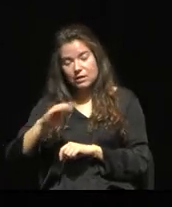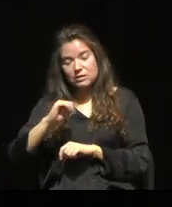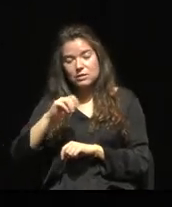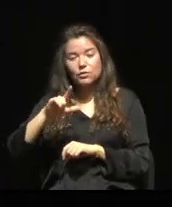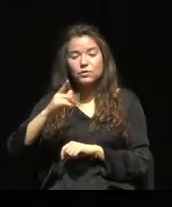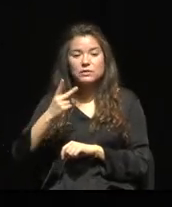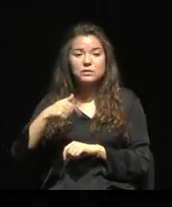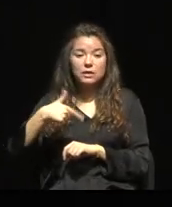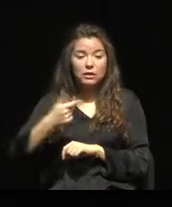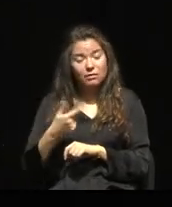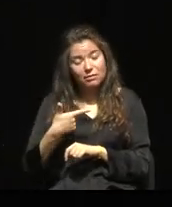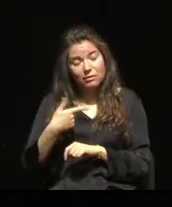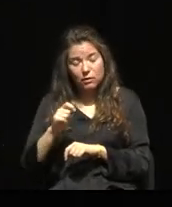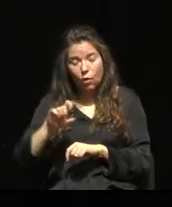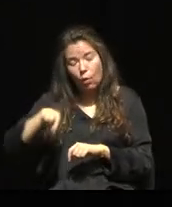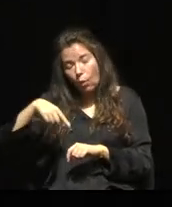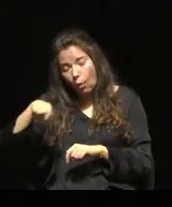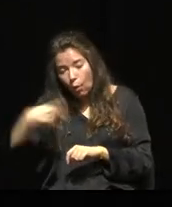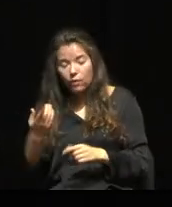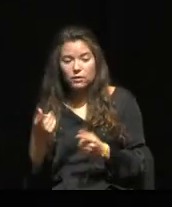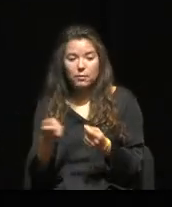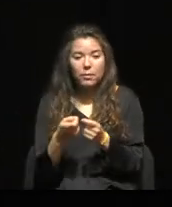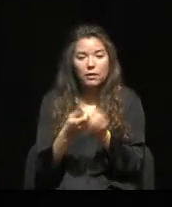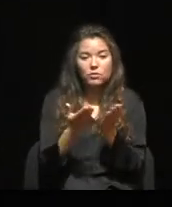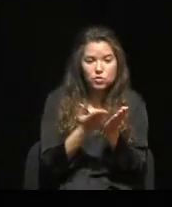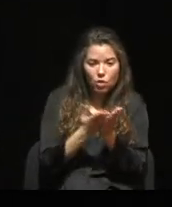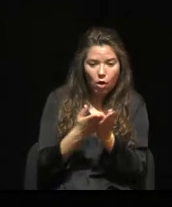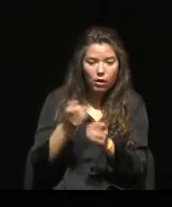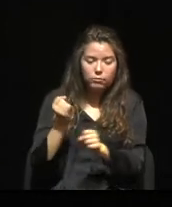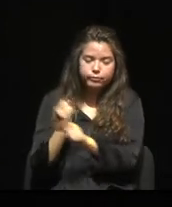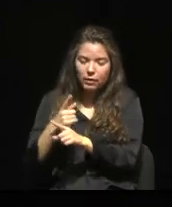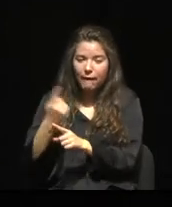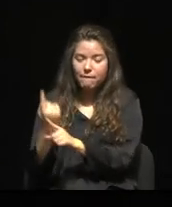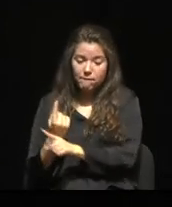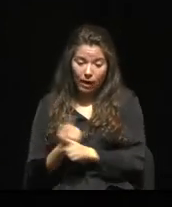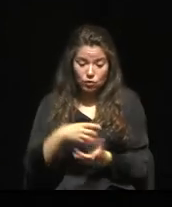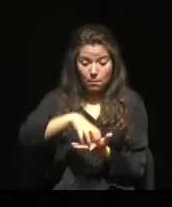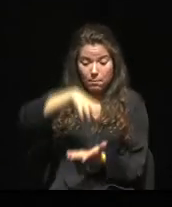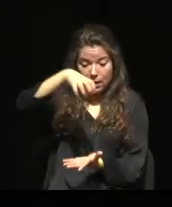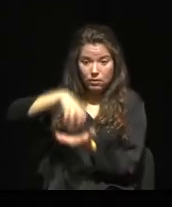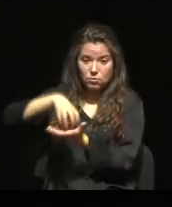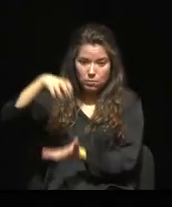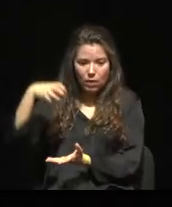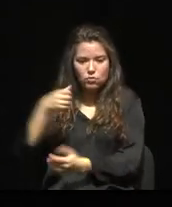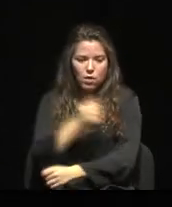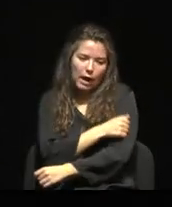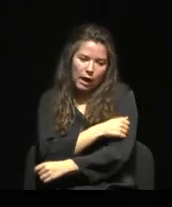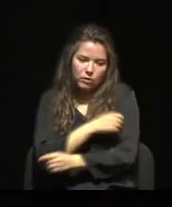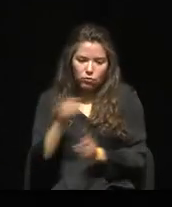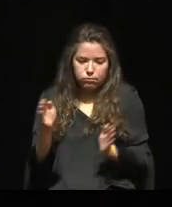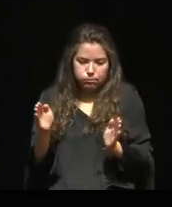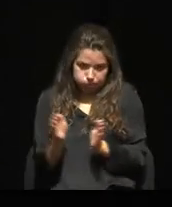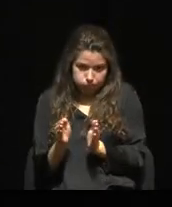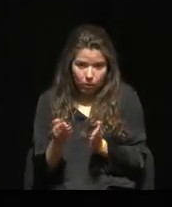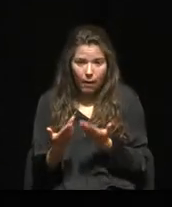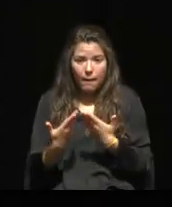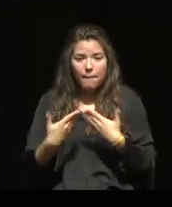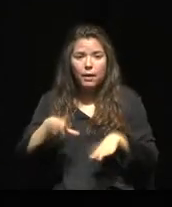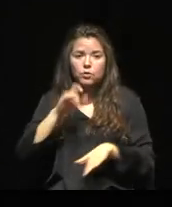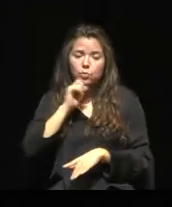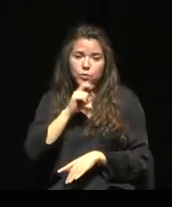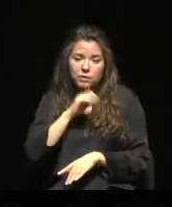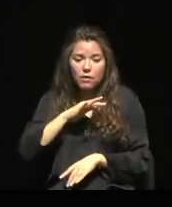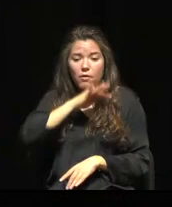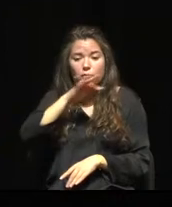escolas Gerais outro no beco dos clérigos Em todos estes casos são prédios com habitações pequenas poderiam servir para